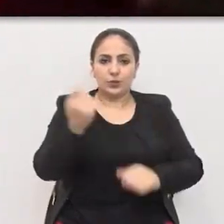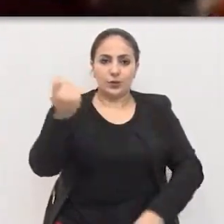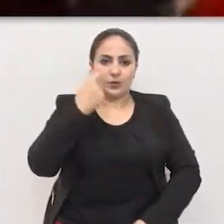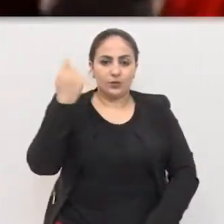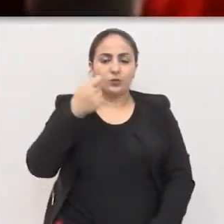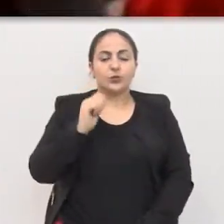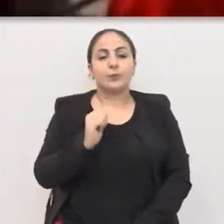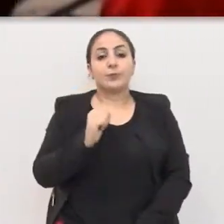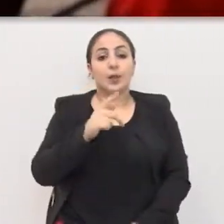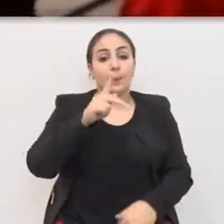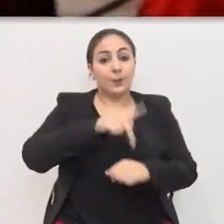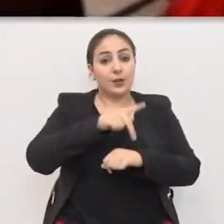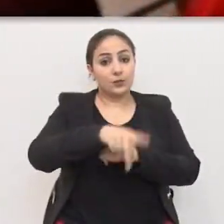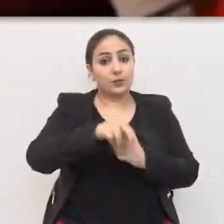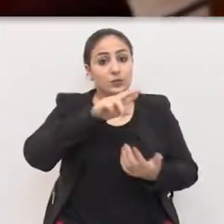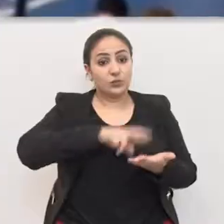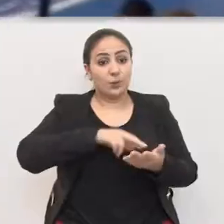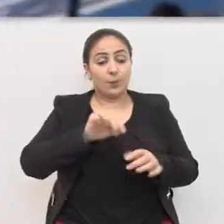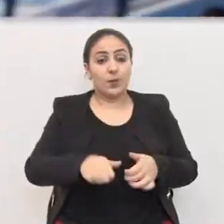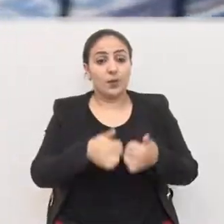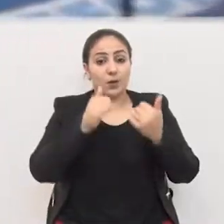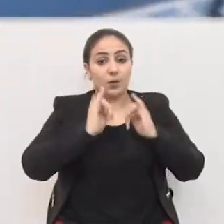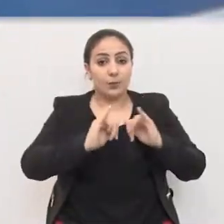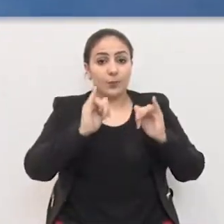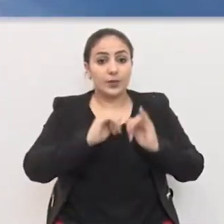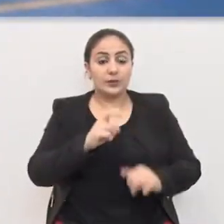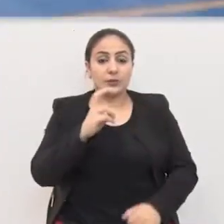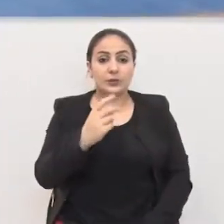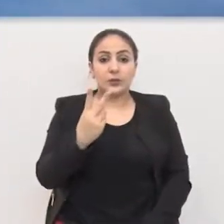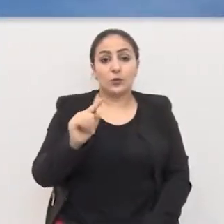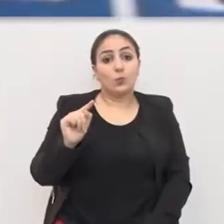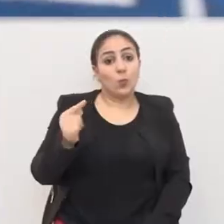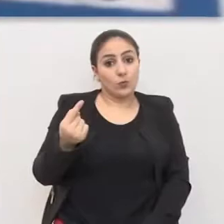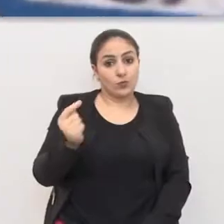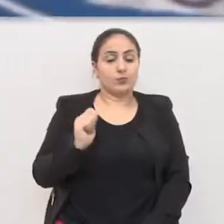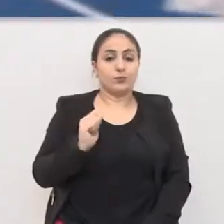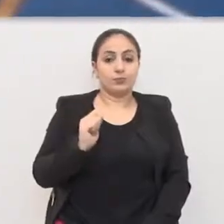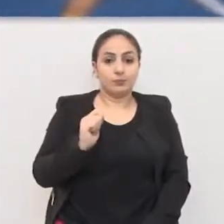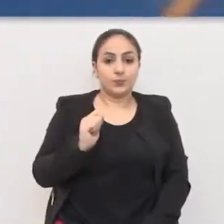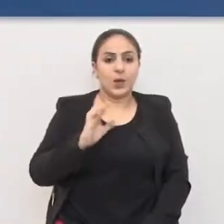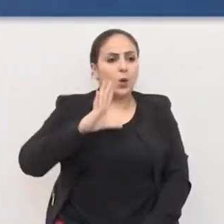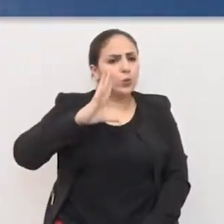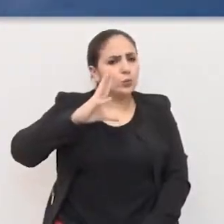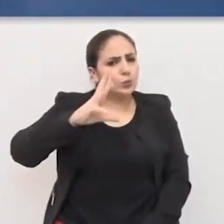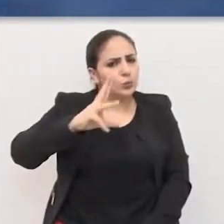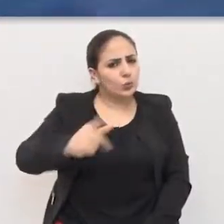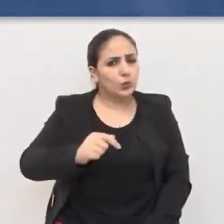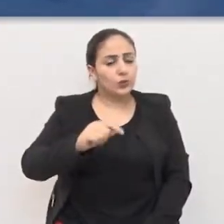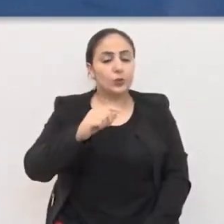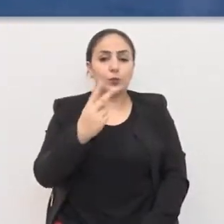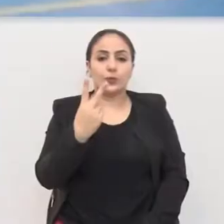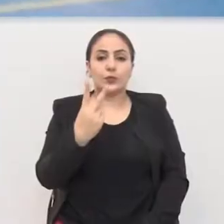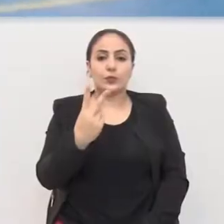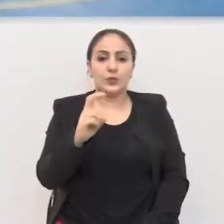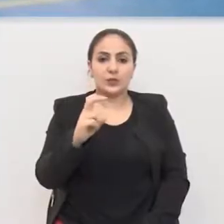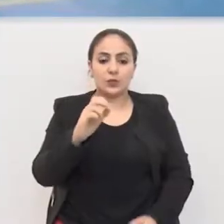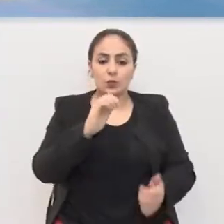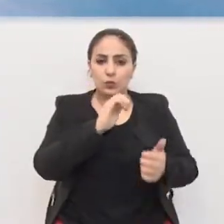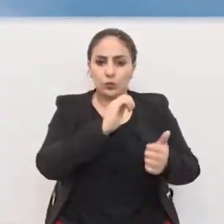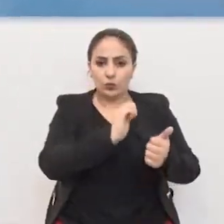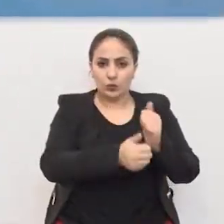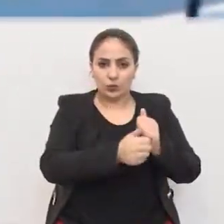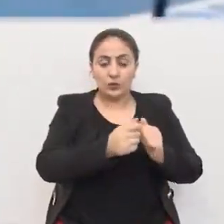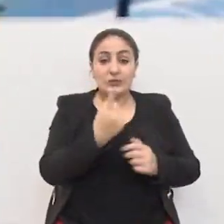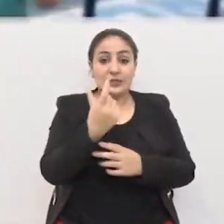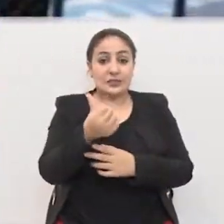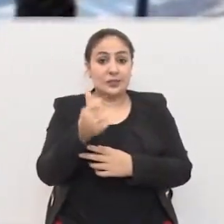da competição, o Passo Fundo registrou a melhor campanha com 52 pontos. Ao todo, foram 25